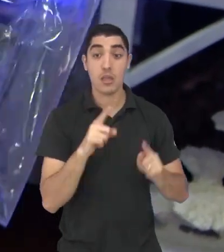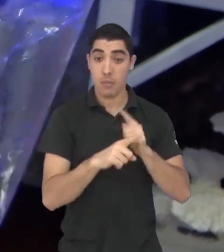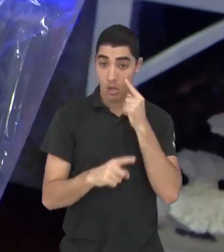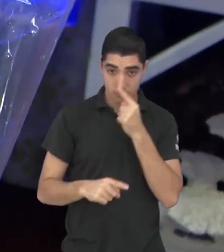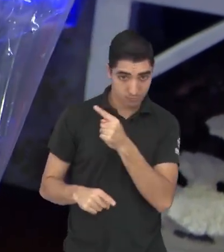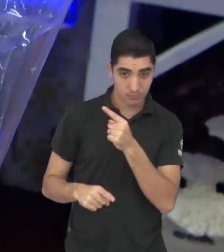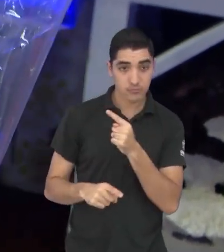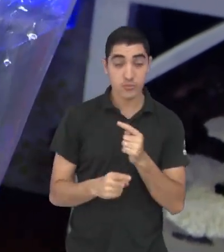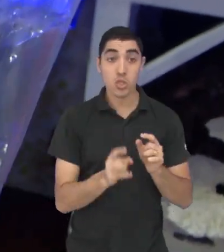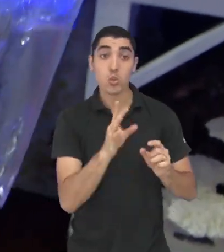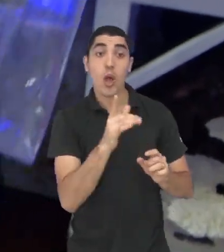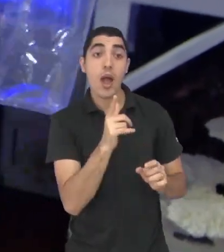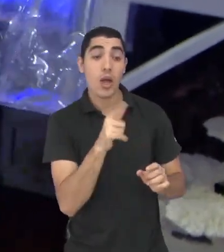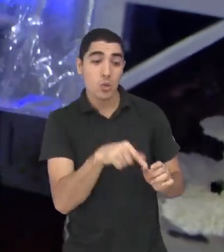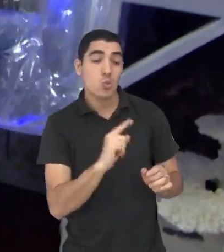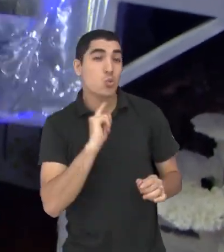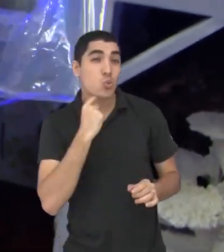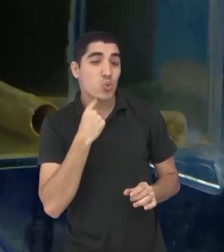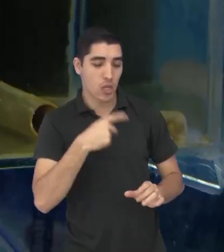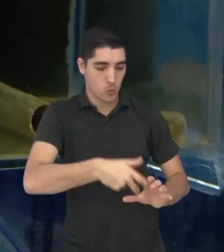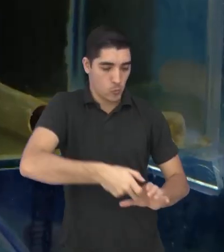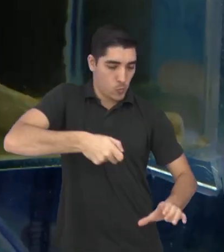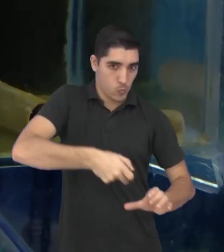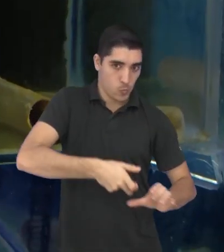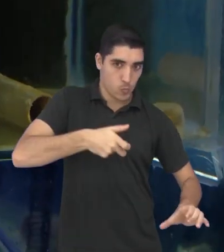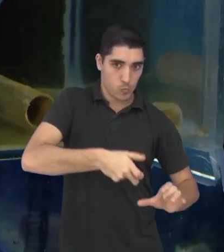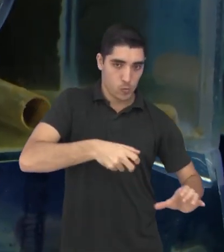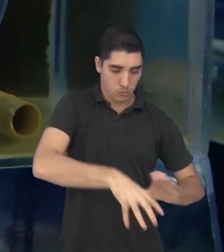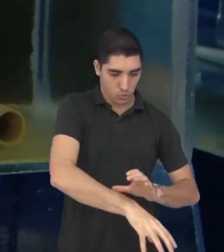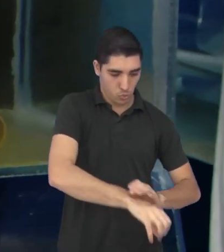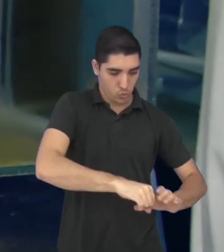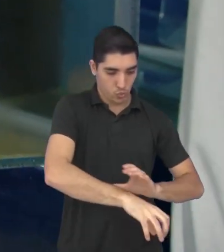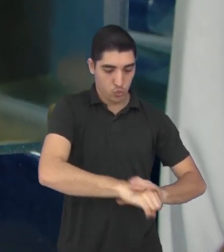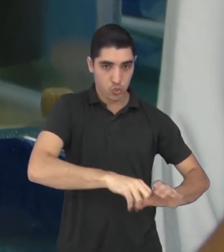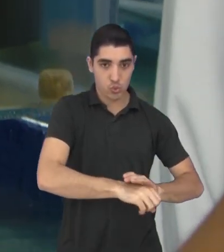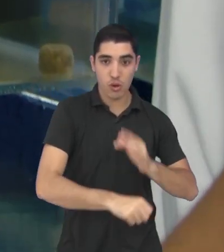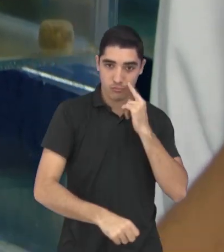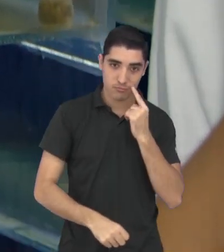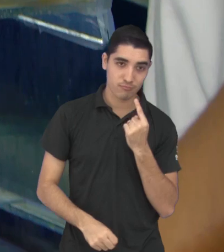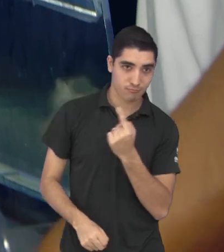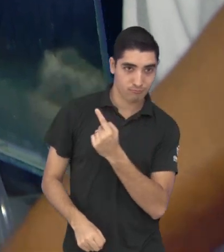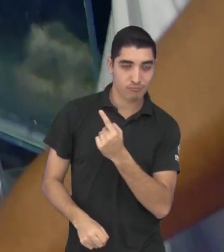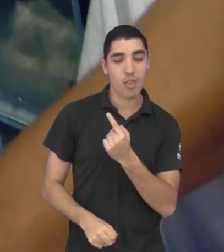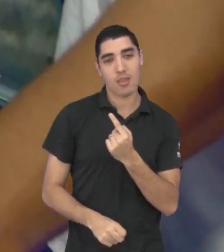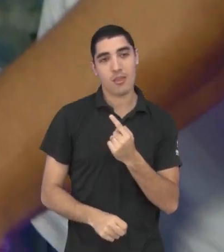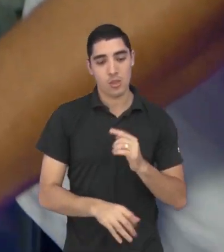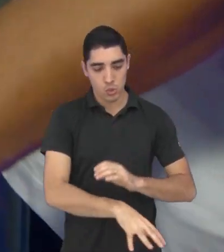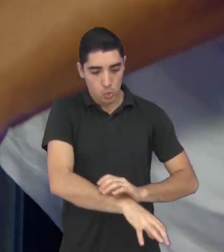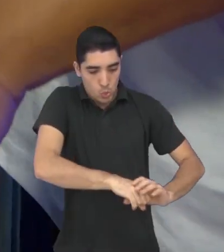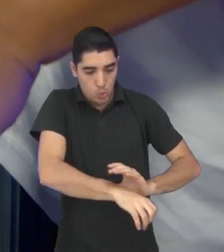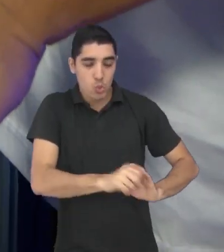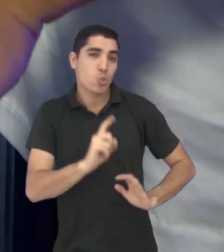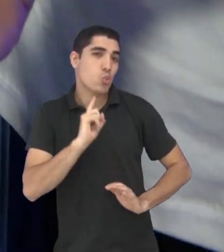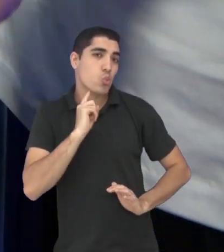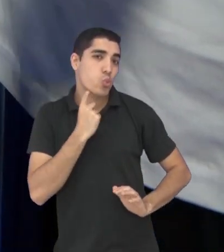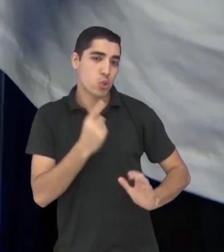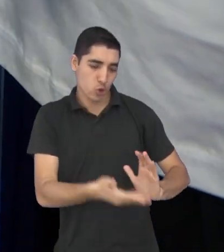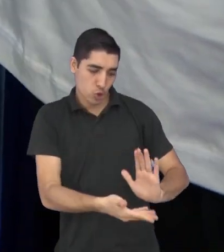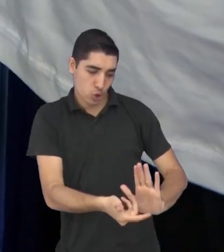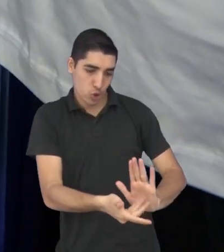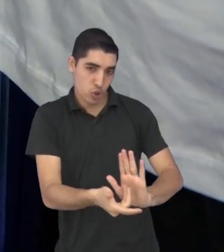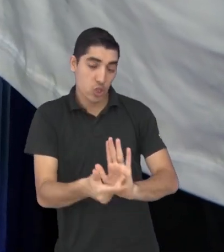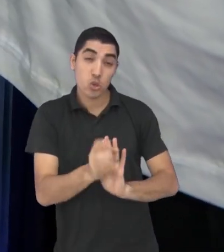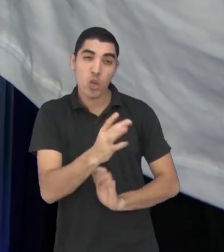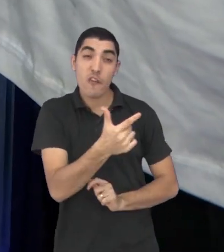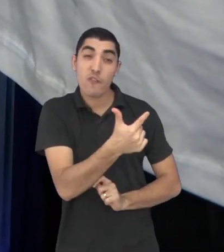sifão, para tirar de baixo a sujeira, você coloca ele ali dentro, puxa aquela água tirando a sujeira e tira no